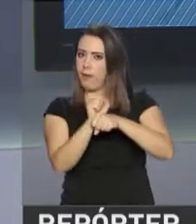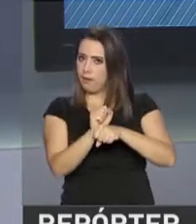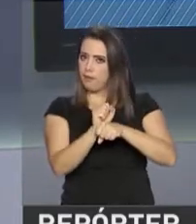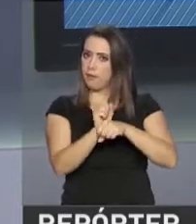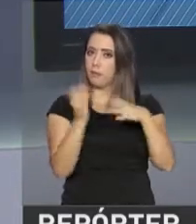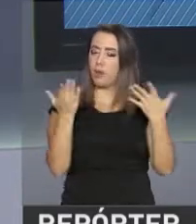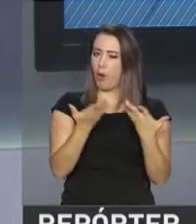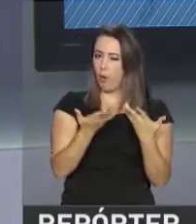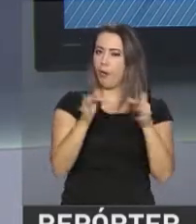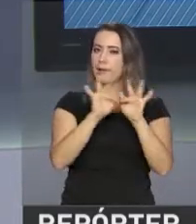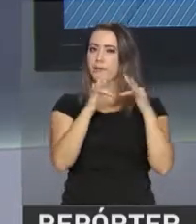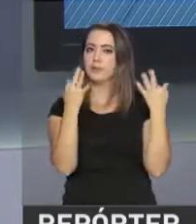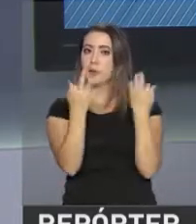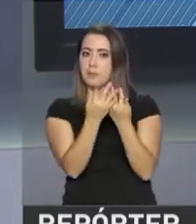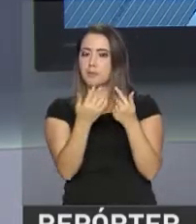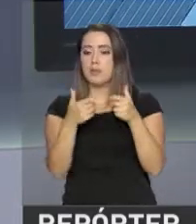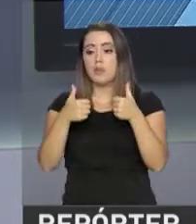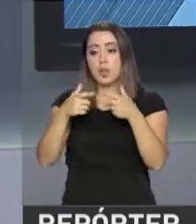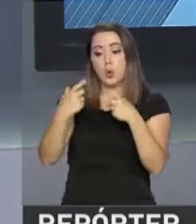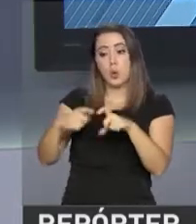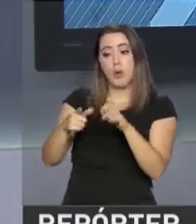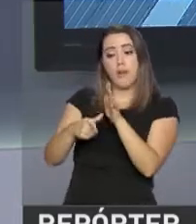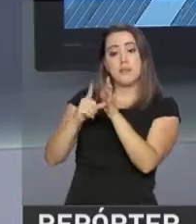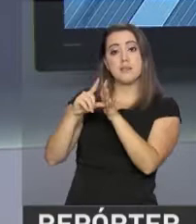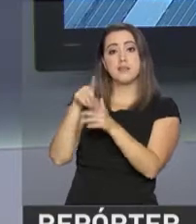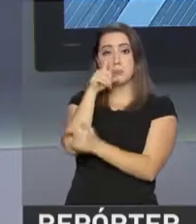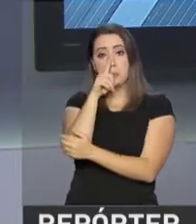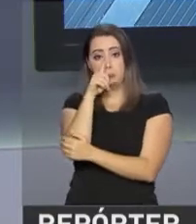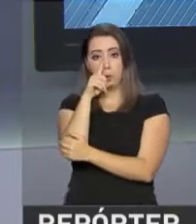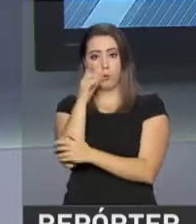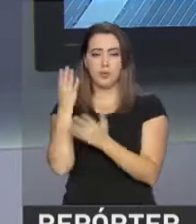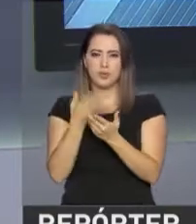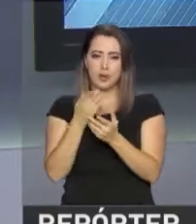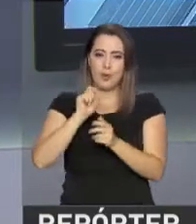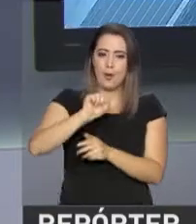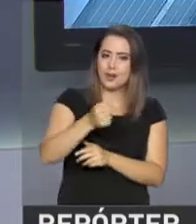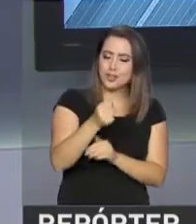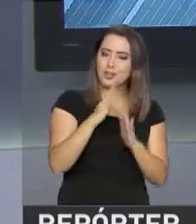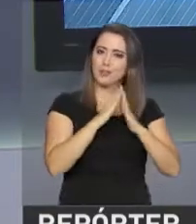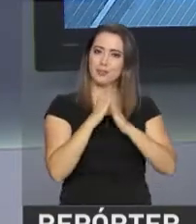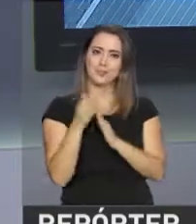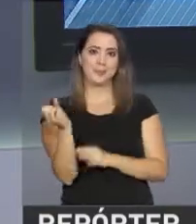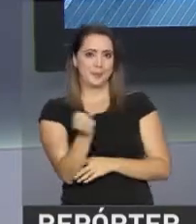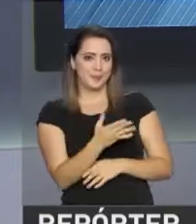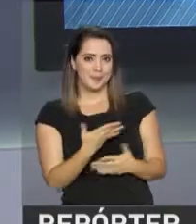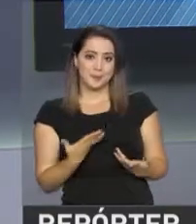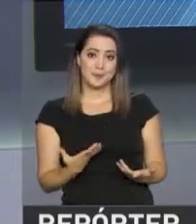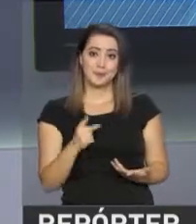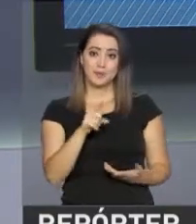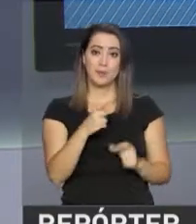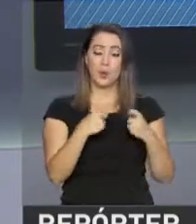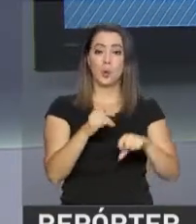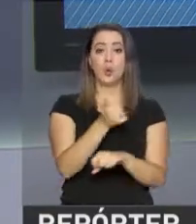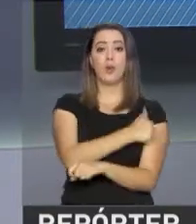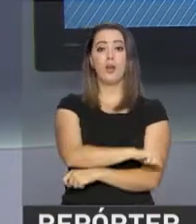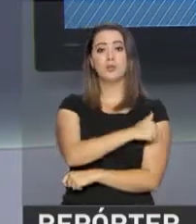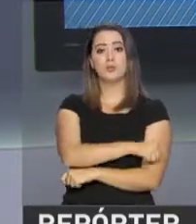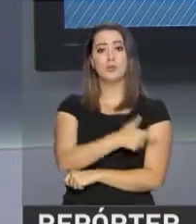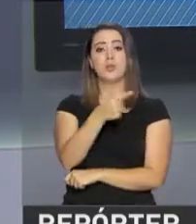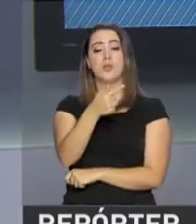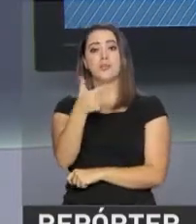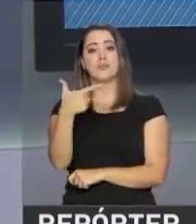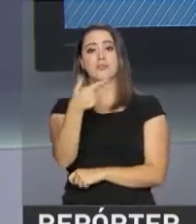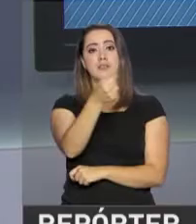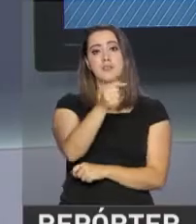que moravam em regiões de risco estão recebendo as chaves da casa própria região serrana do rio 720 famílias foram